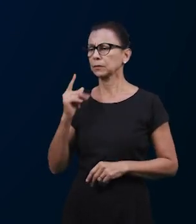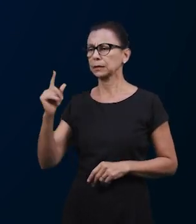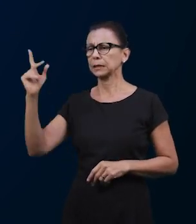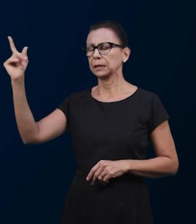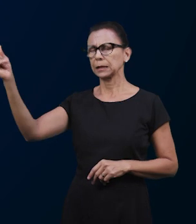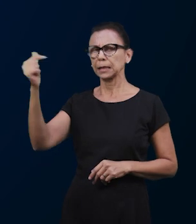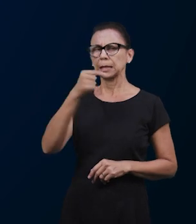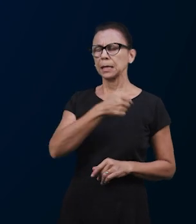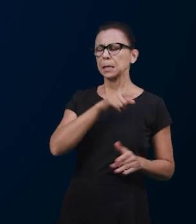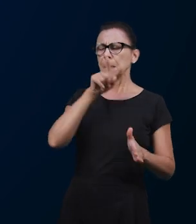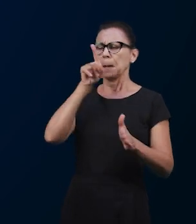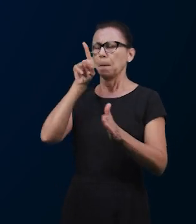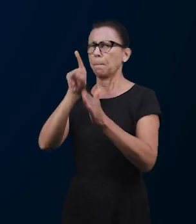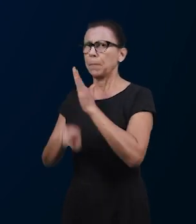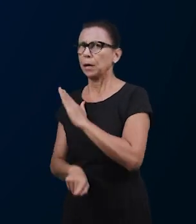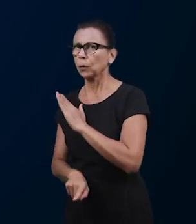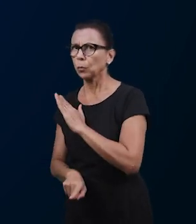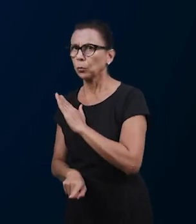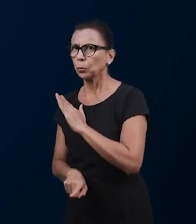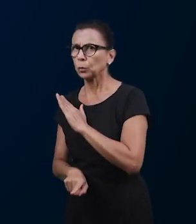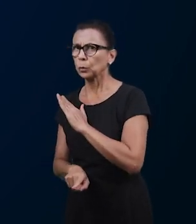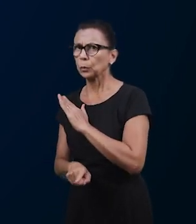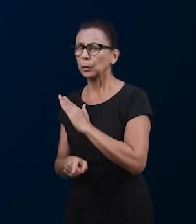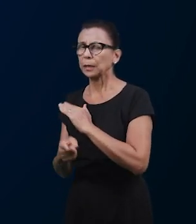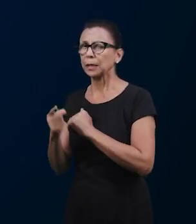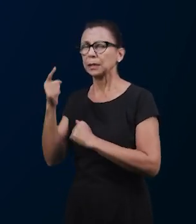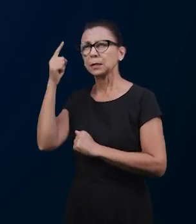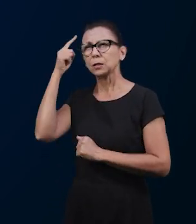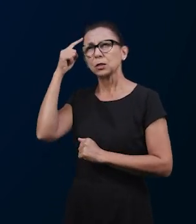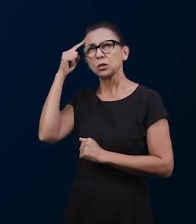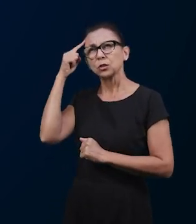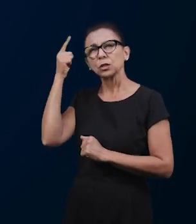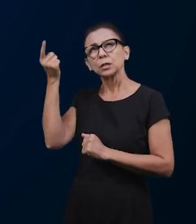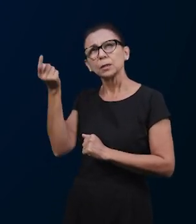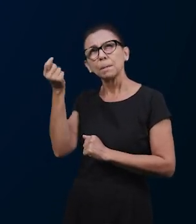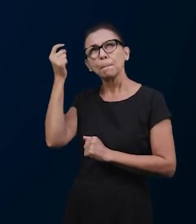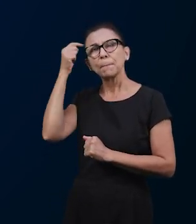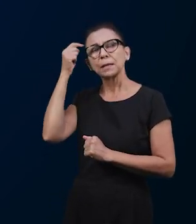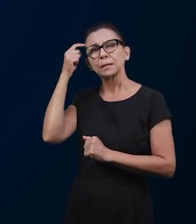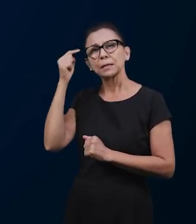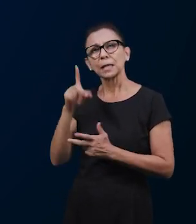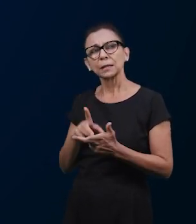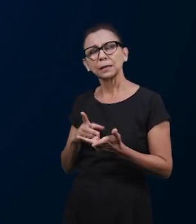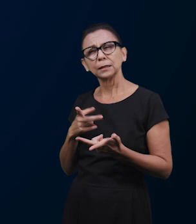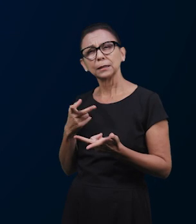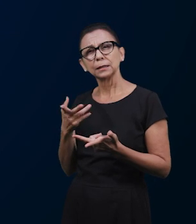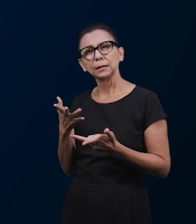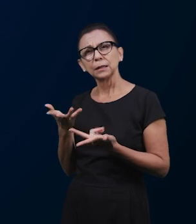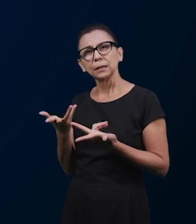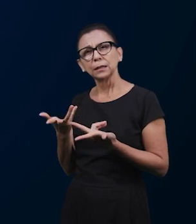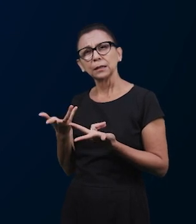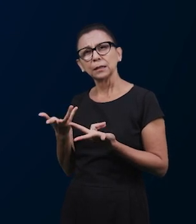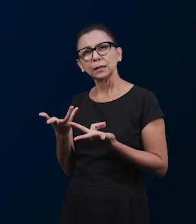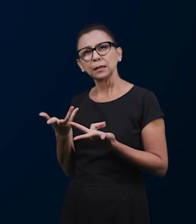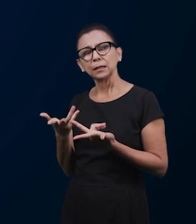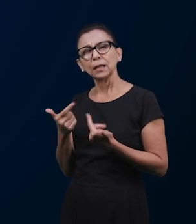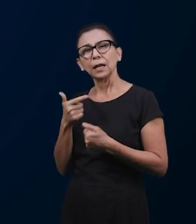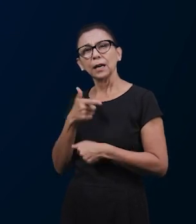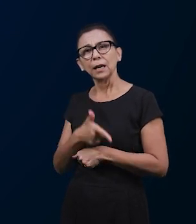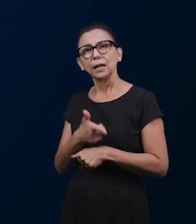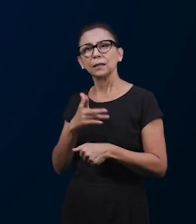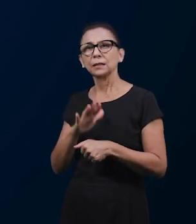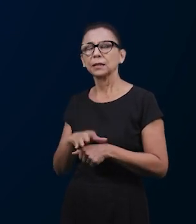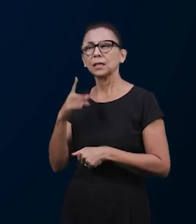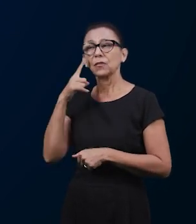lança essa pergunta, ele estava tentando inserir uma distorção ao projeto do Senhor Jesus, através da materialização